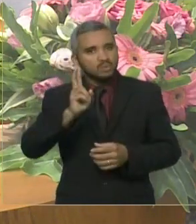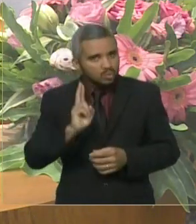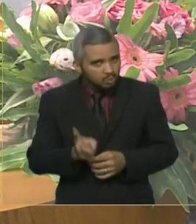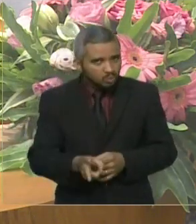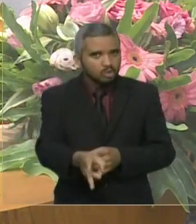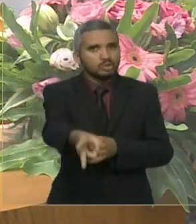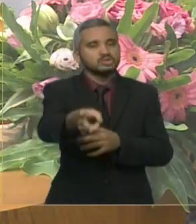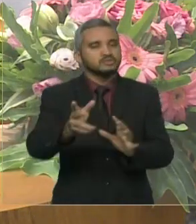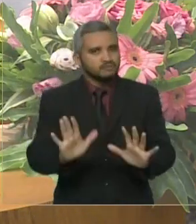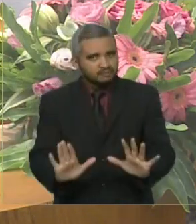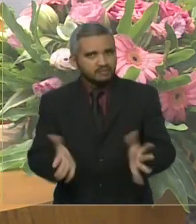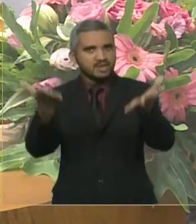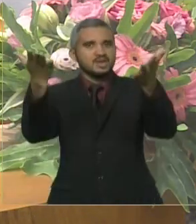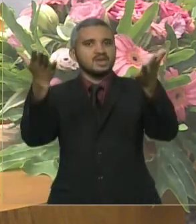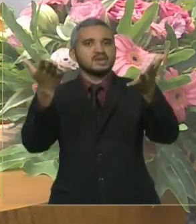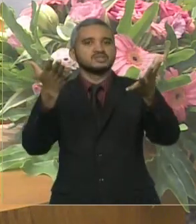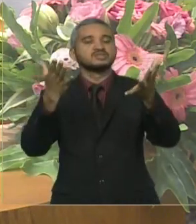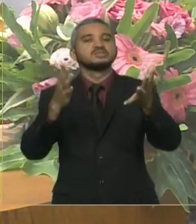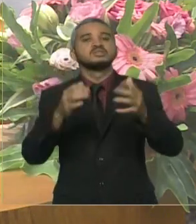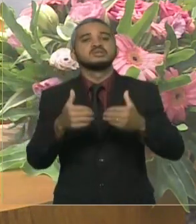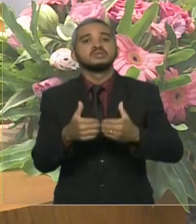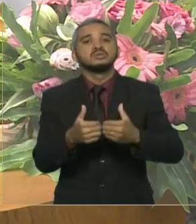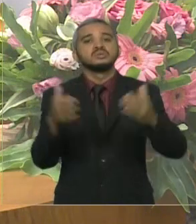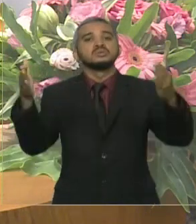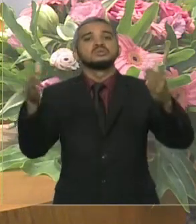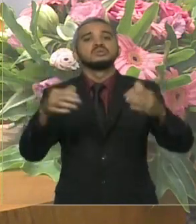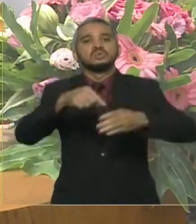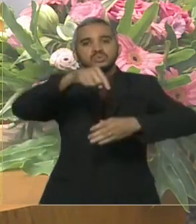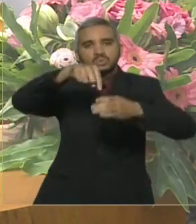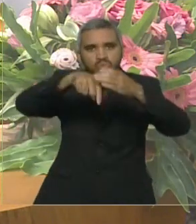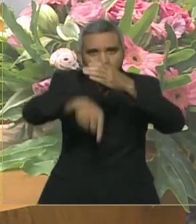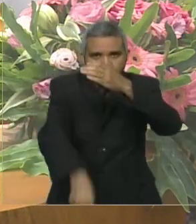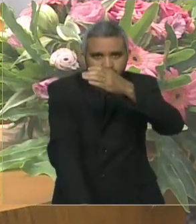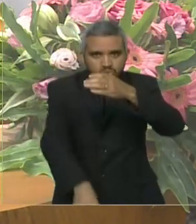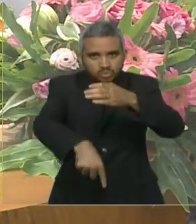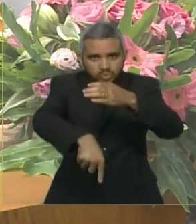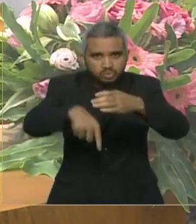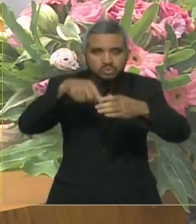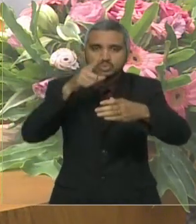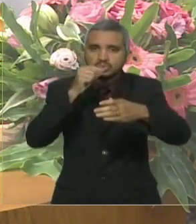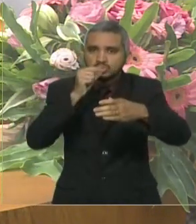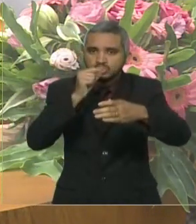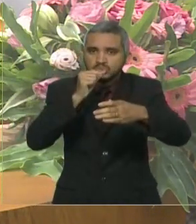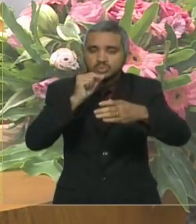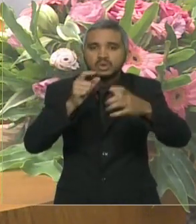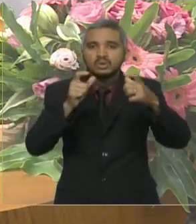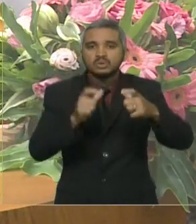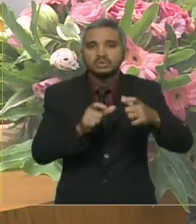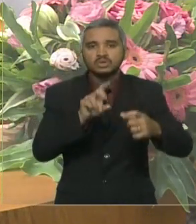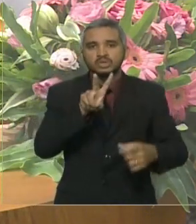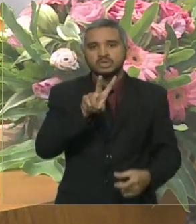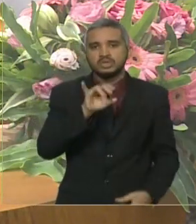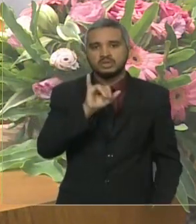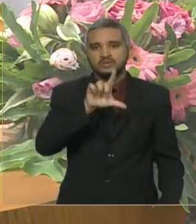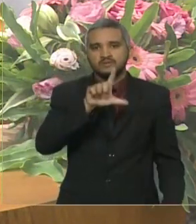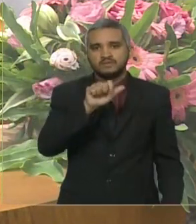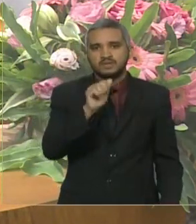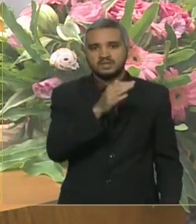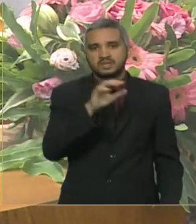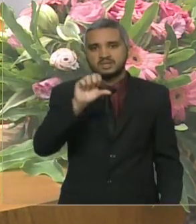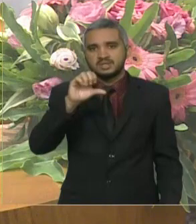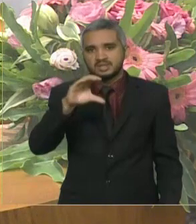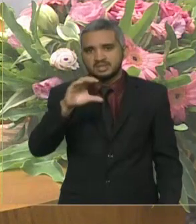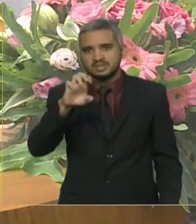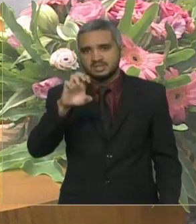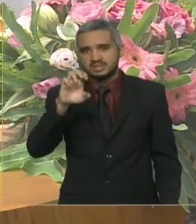iremos inaugurar o poço de um povoado chamado Vila Serraria. Estaremos todos